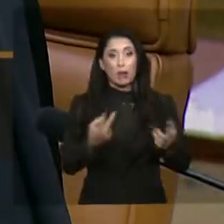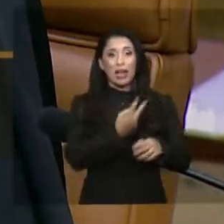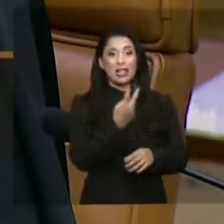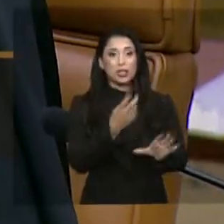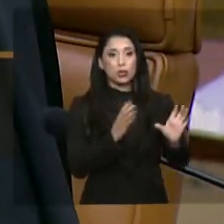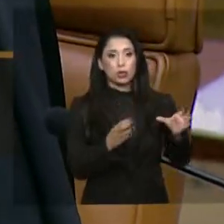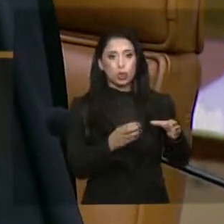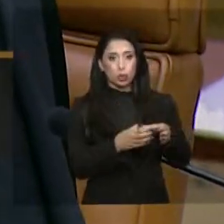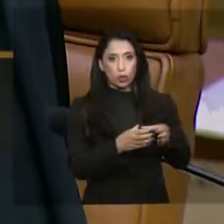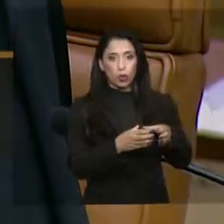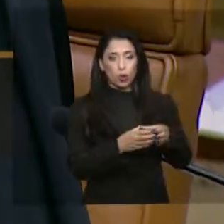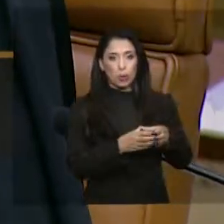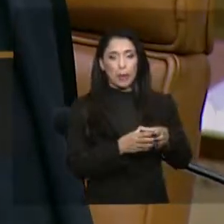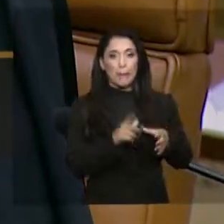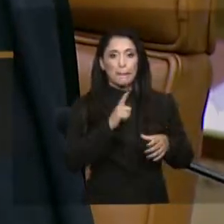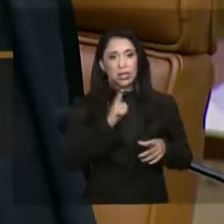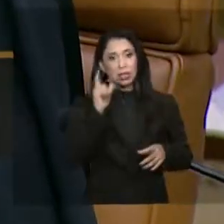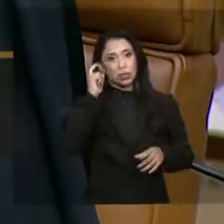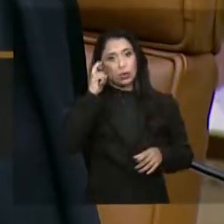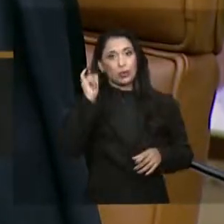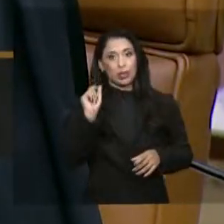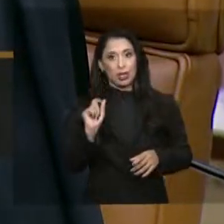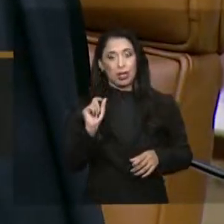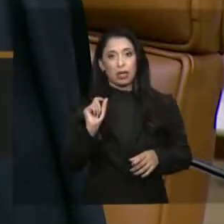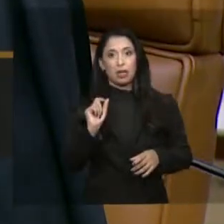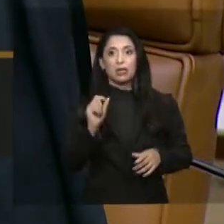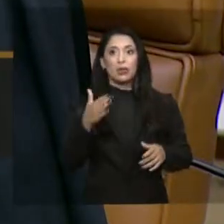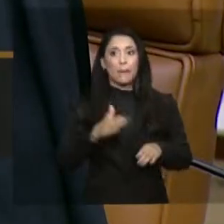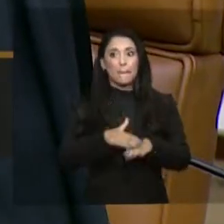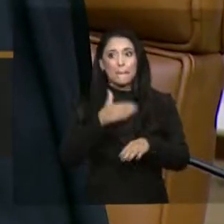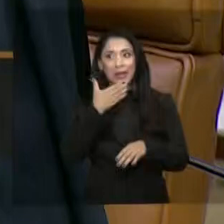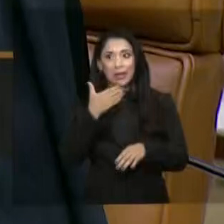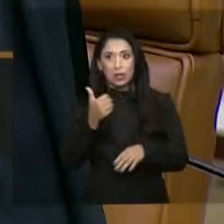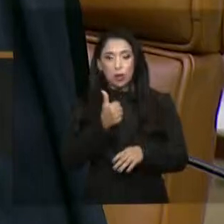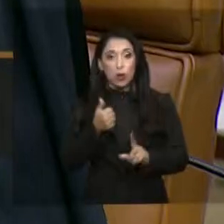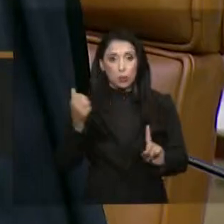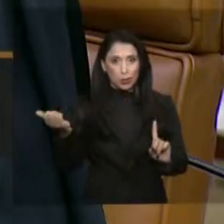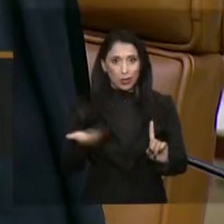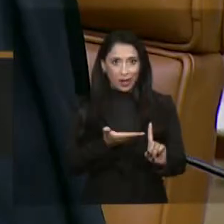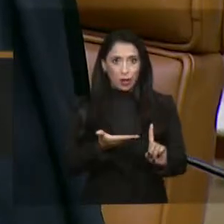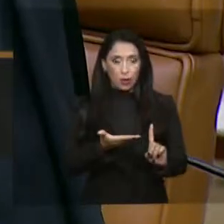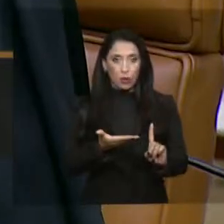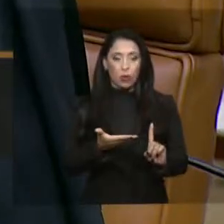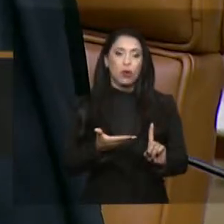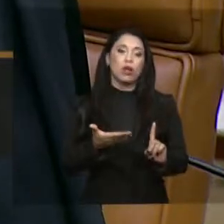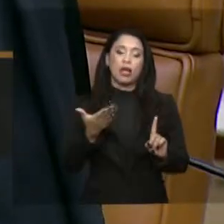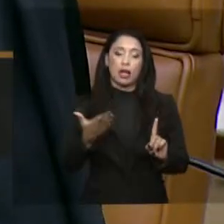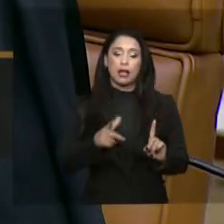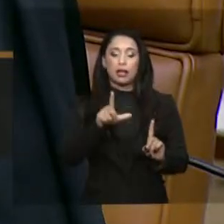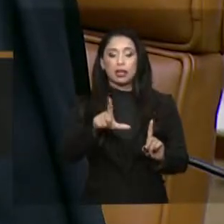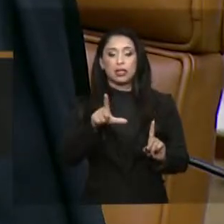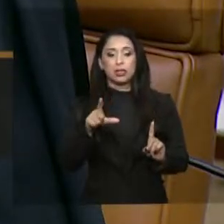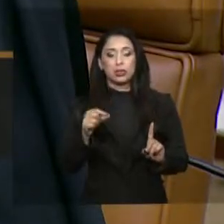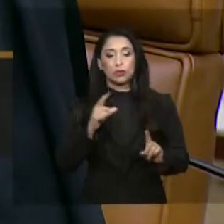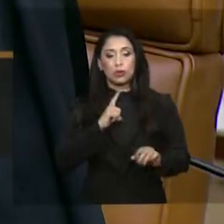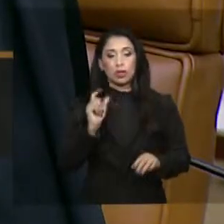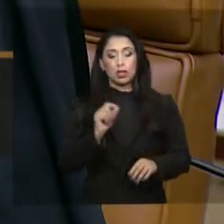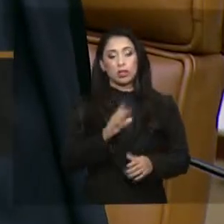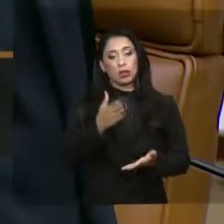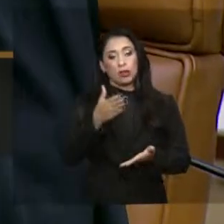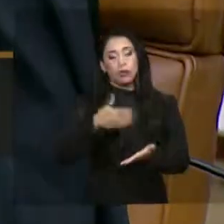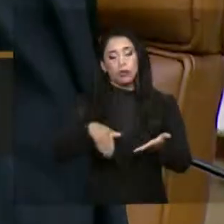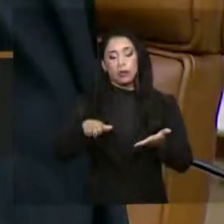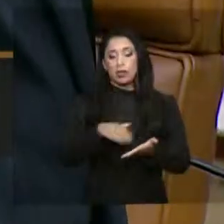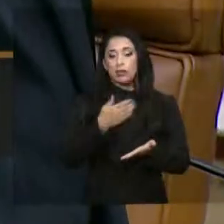do voto mais favorável ao réu, ou ao extraditando, no caso do indeferimento